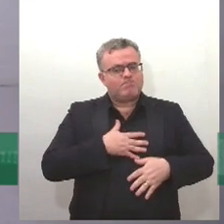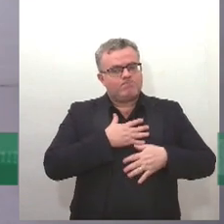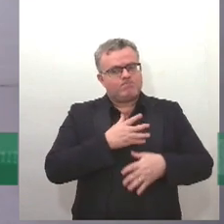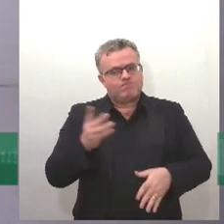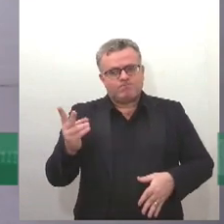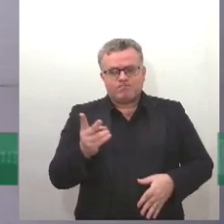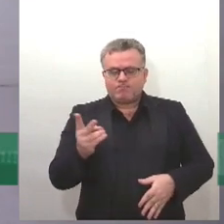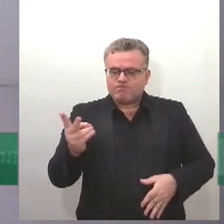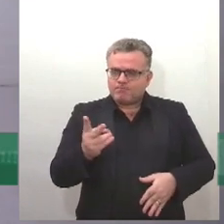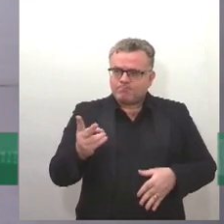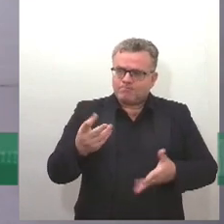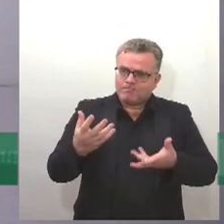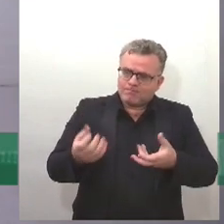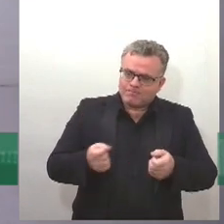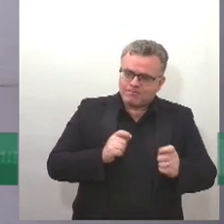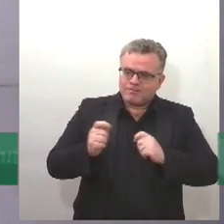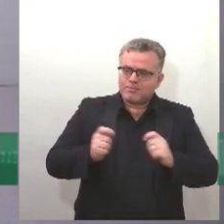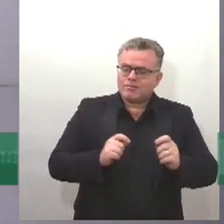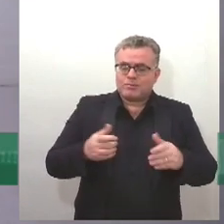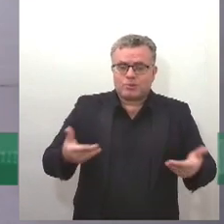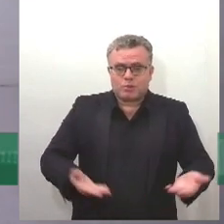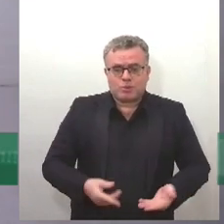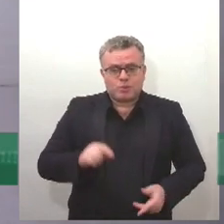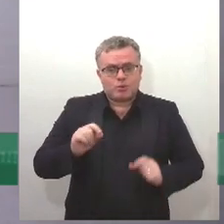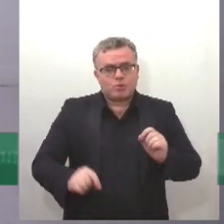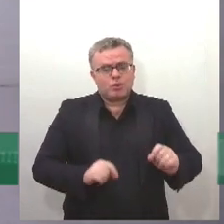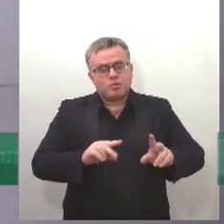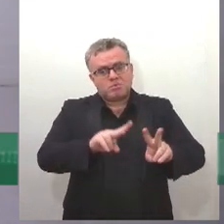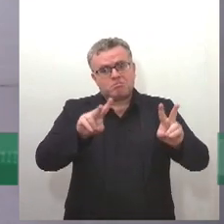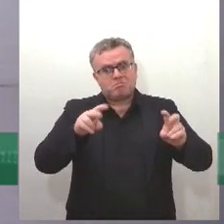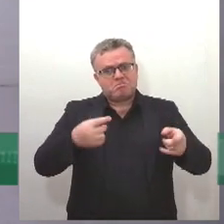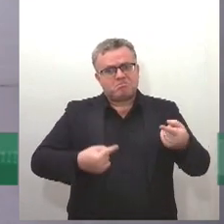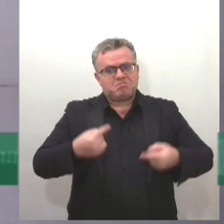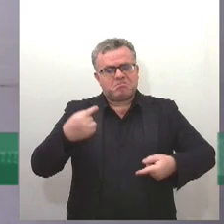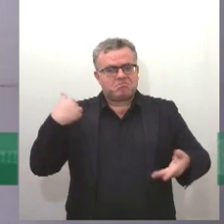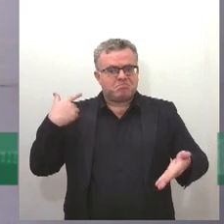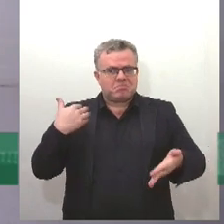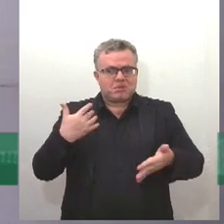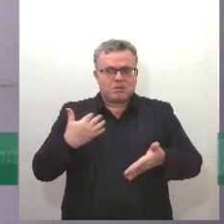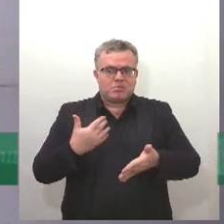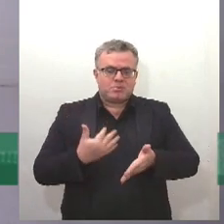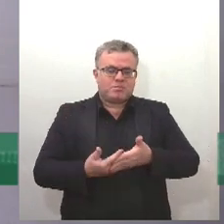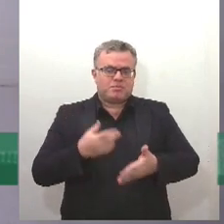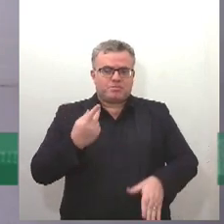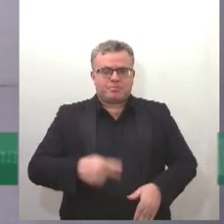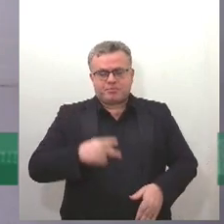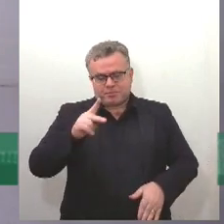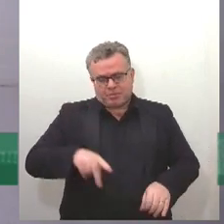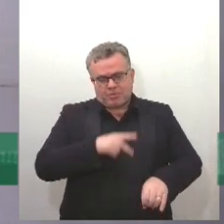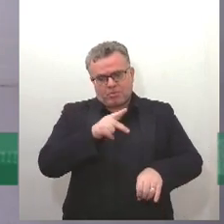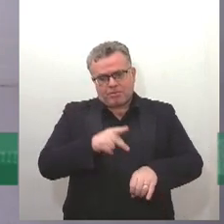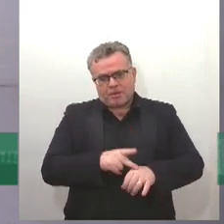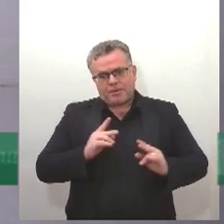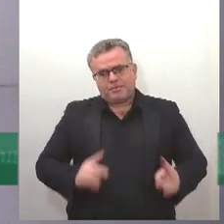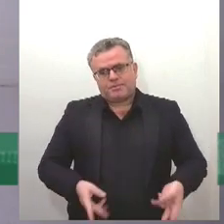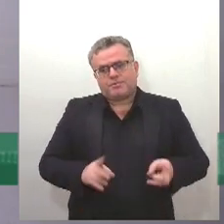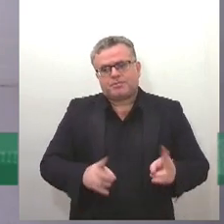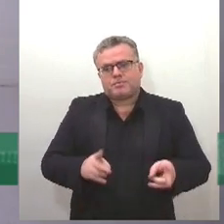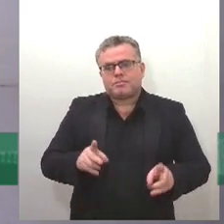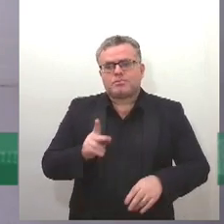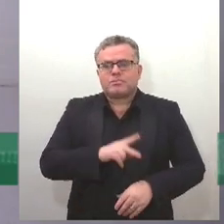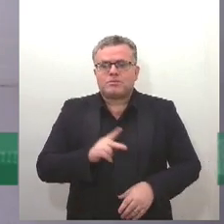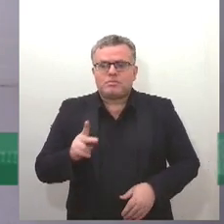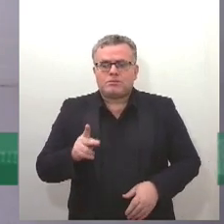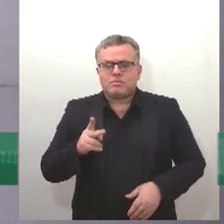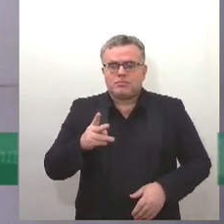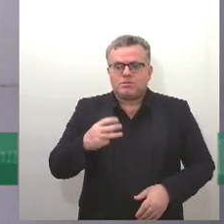para um tema aí né Eh que historicamente no país vem sendo pautado inclusive pelo professor Marcos Sintra